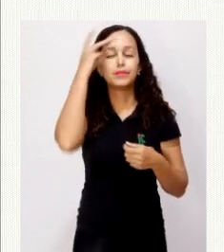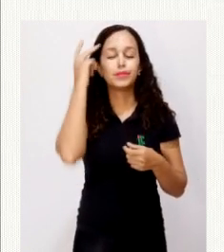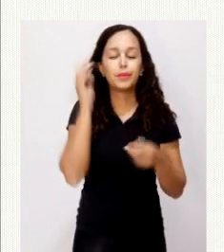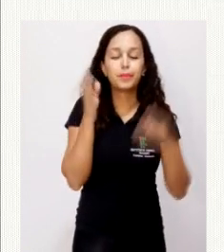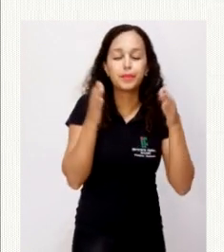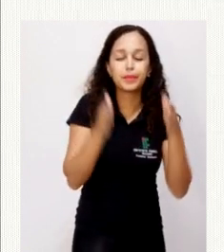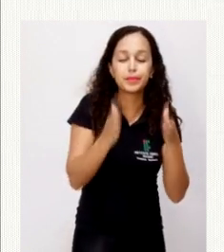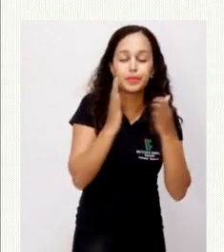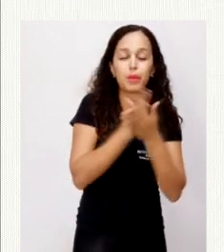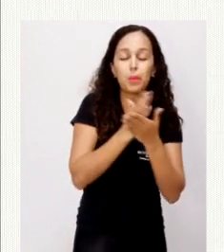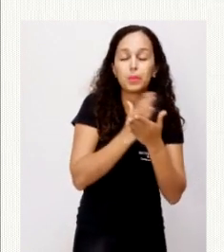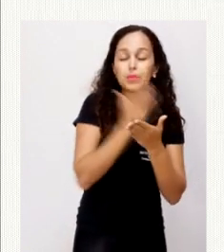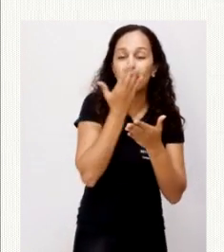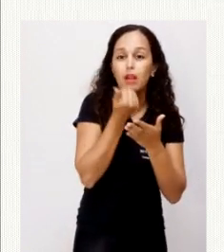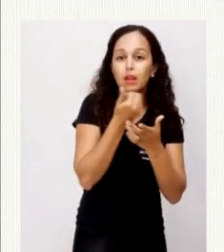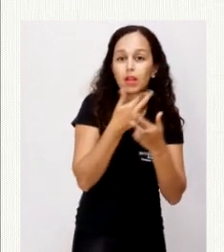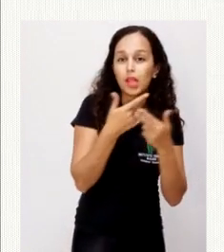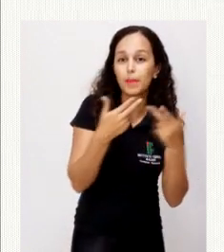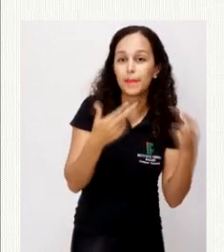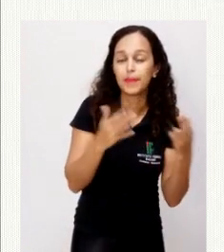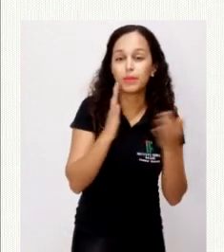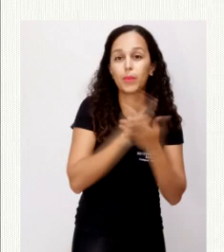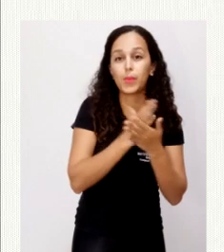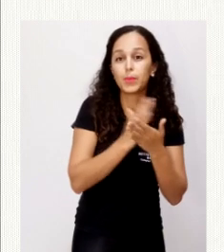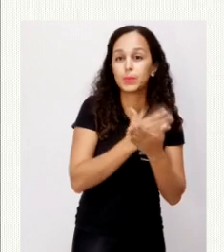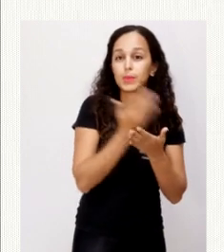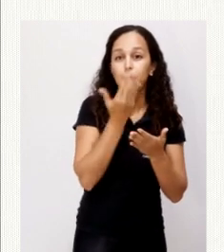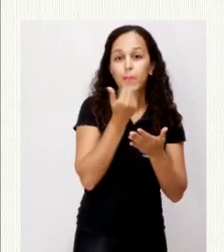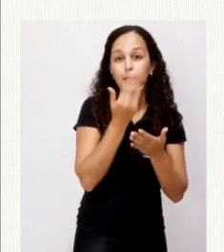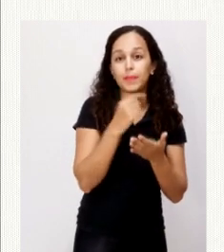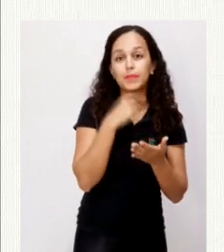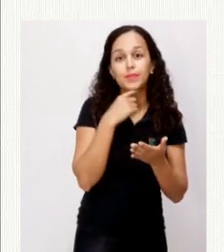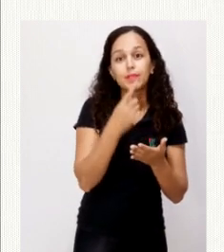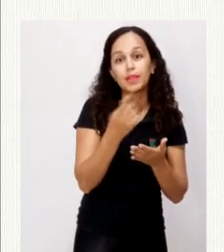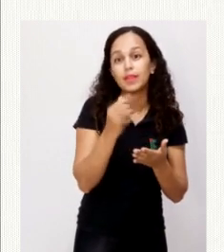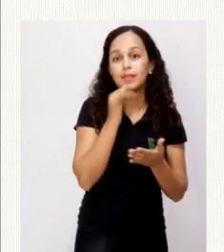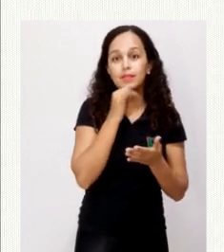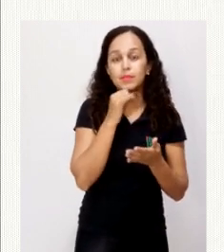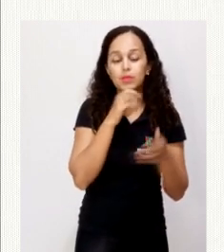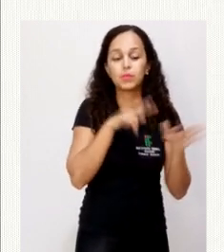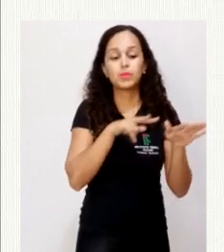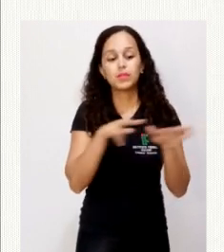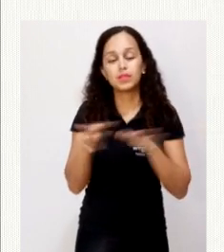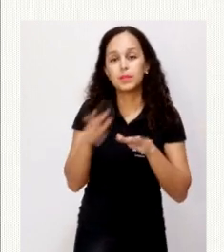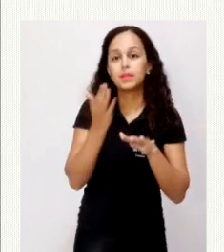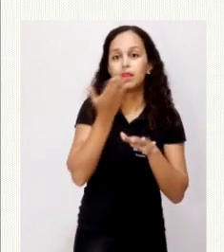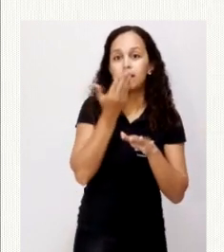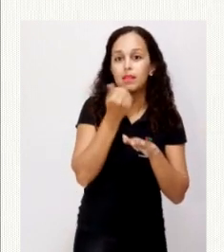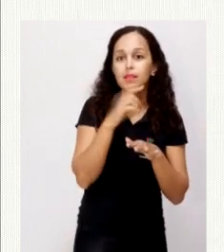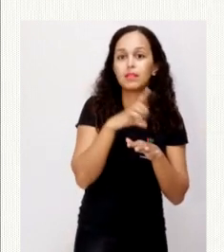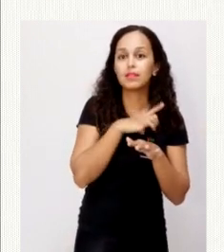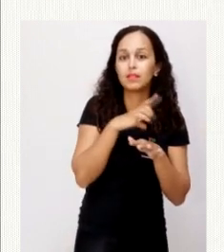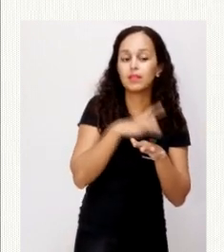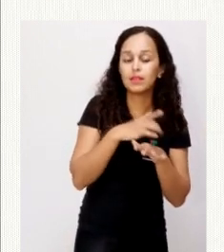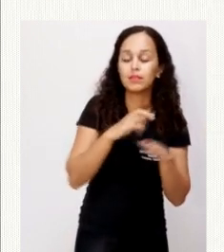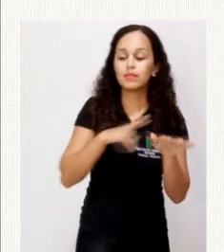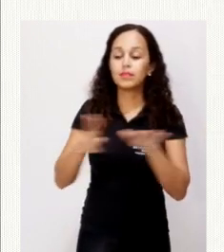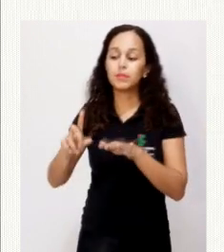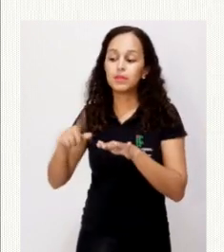ele passa alguns períodos com restrição de alimentos, ou seja, ele tem alimentos uma semana, outra